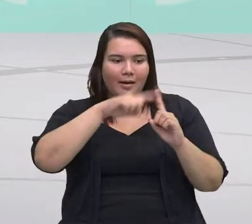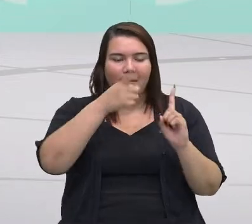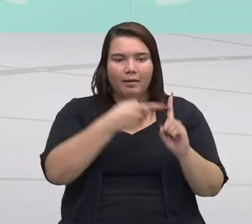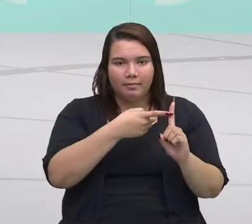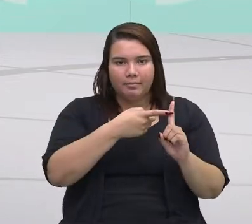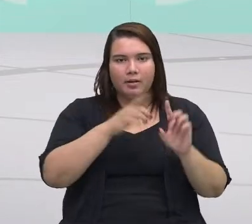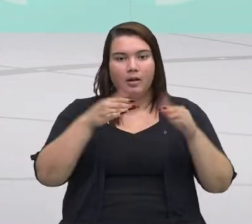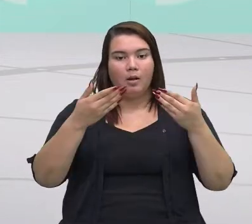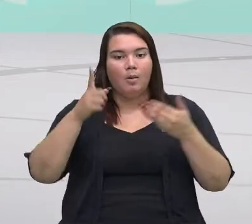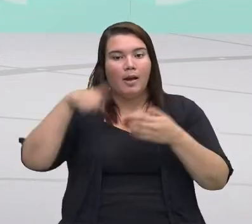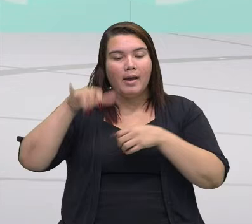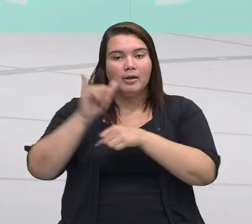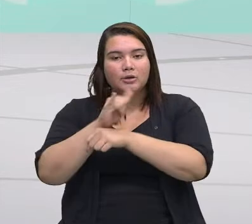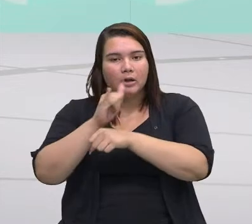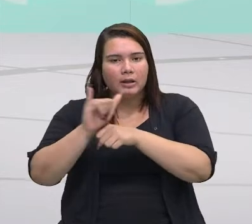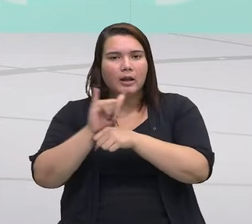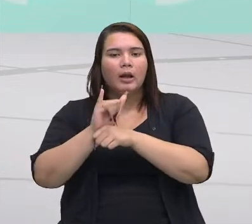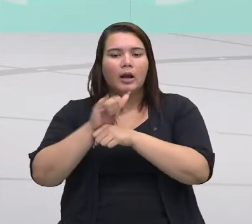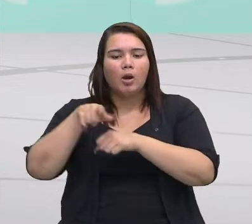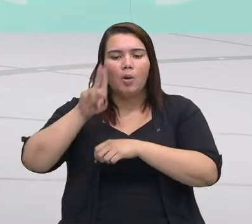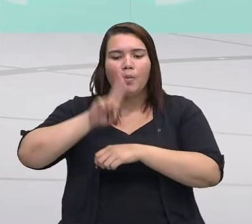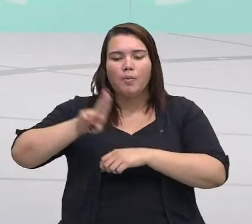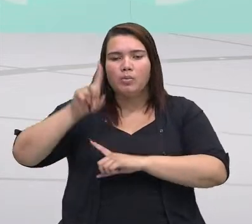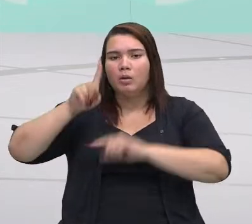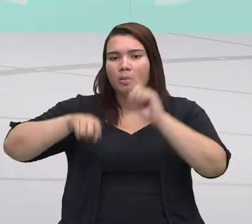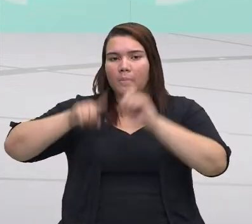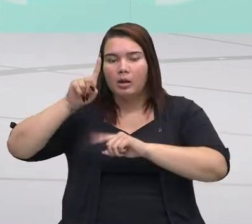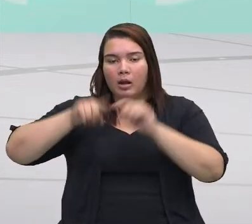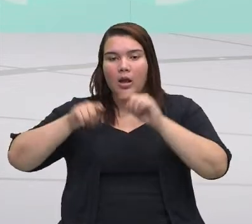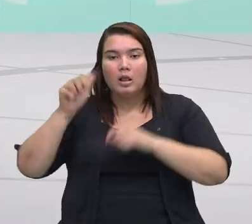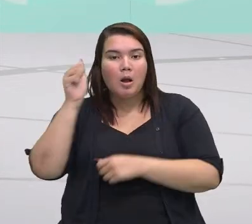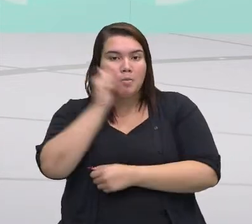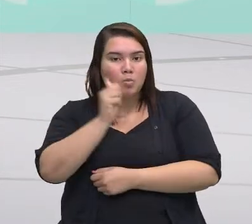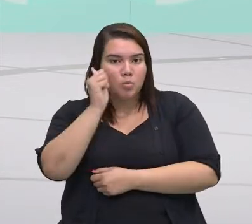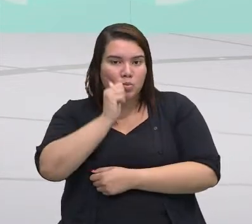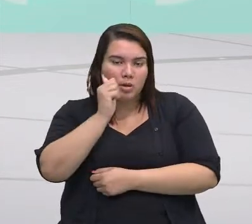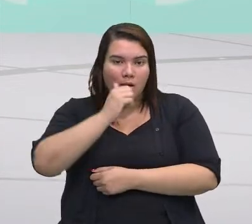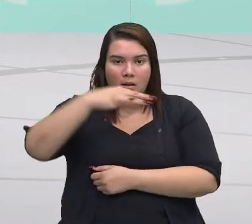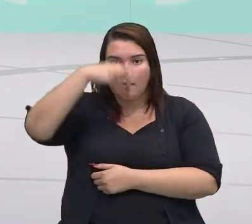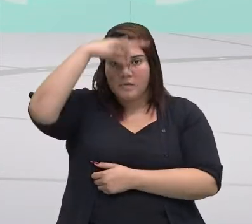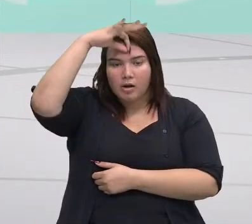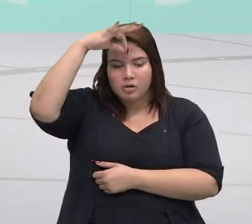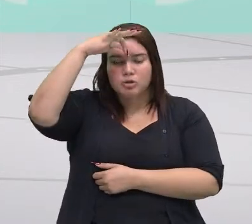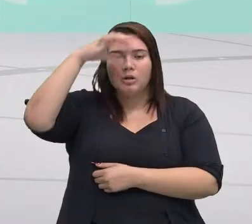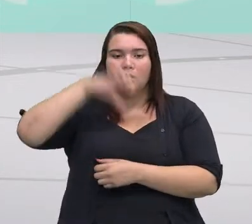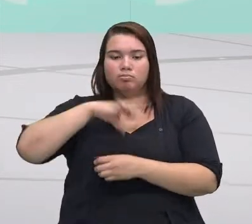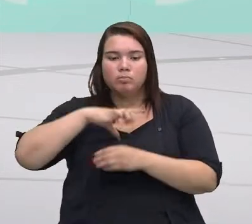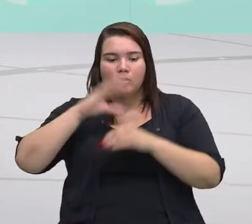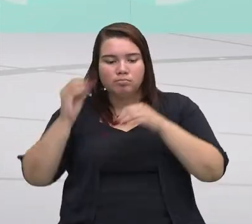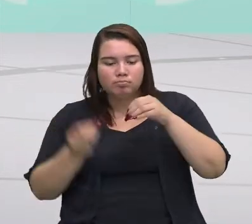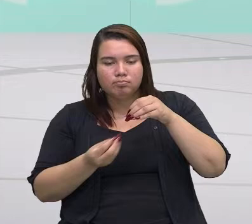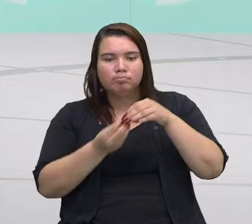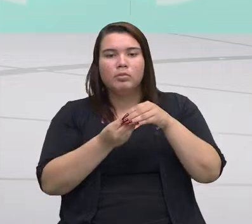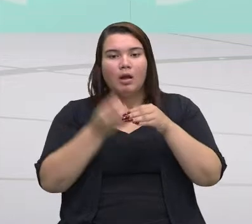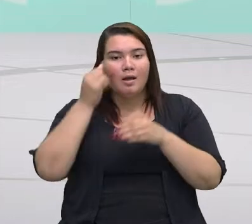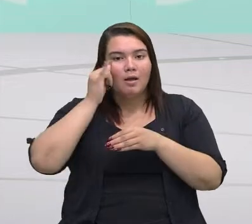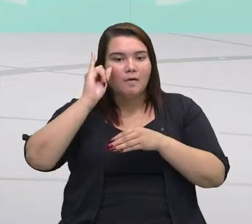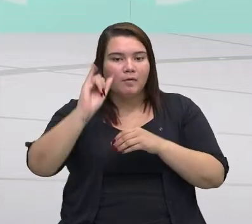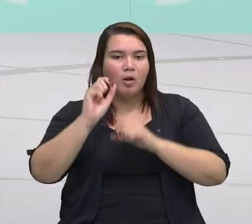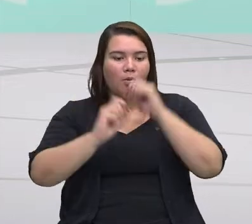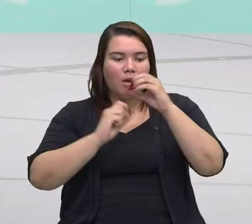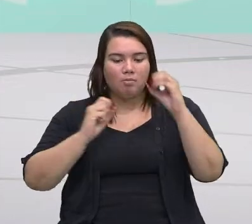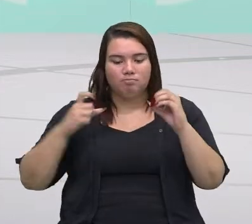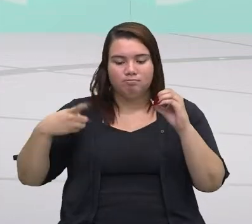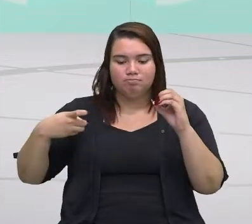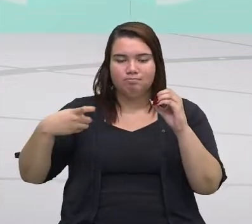são instrumentos, dispositivos que são inseridos ali no canal vaginal para impedir esse contato do espermatozoide com o óvulo